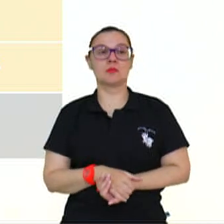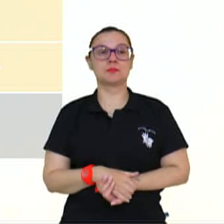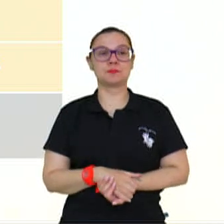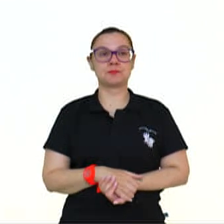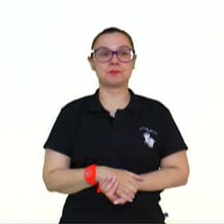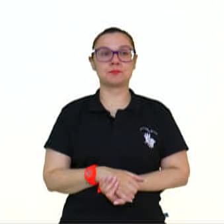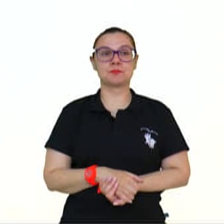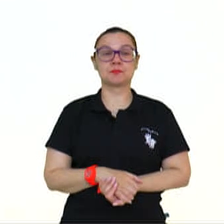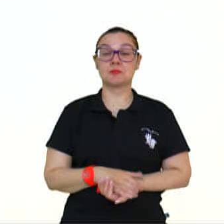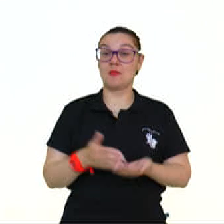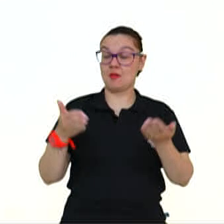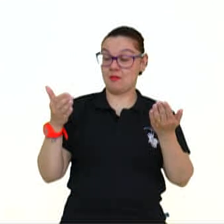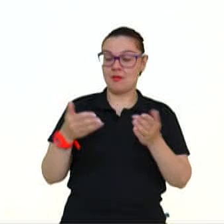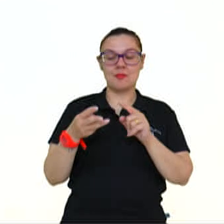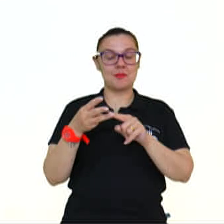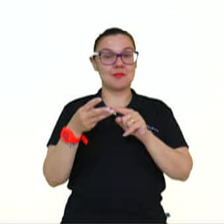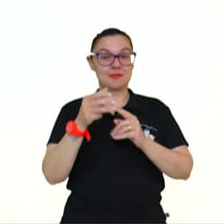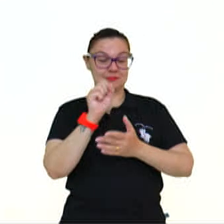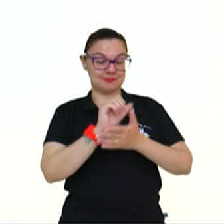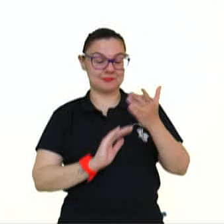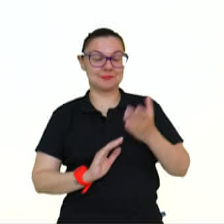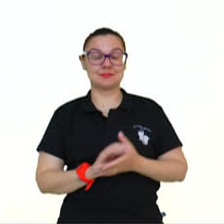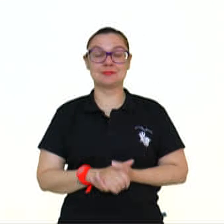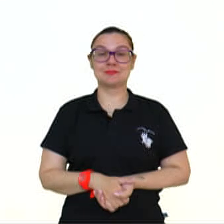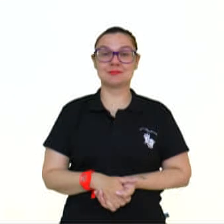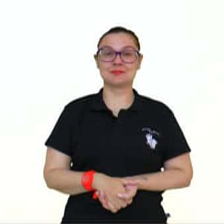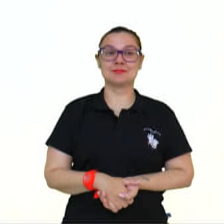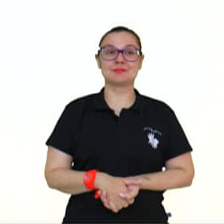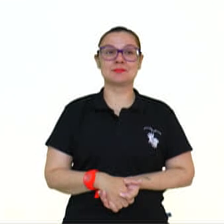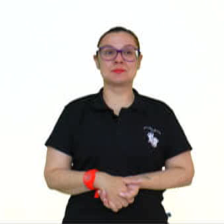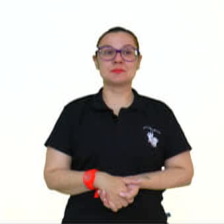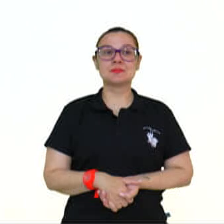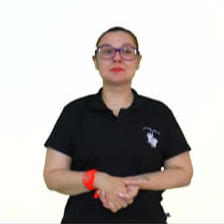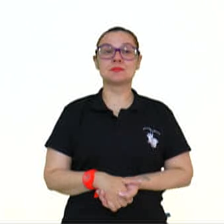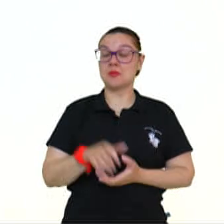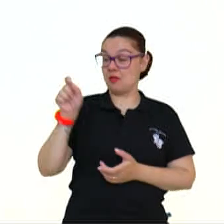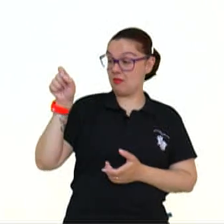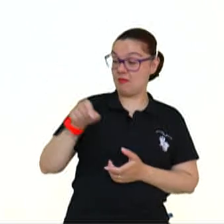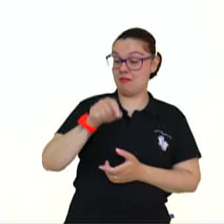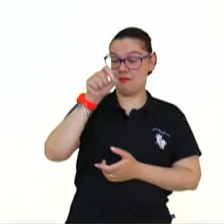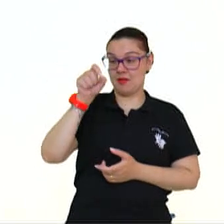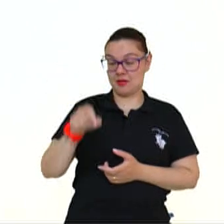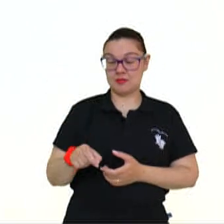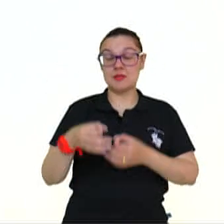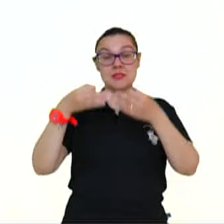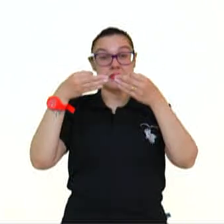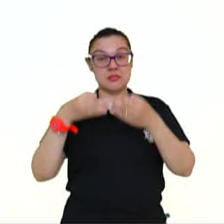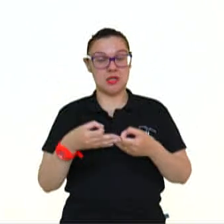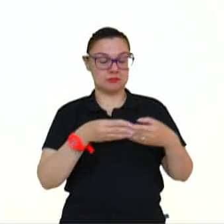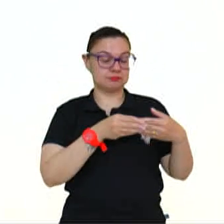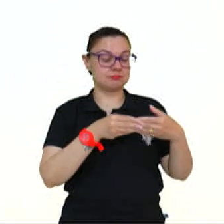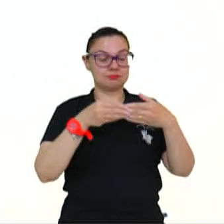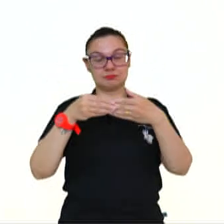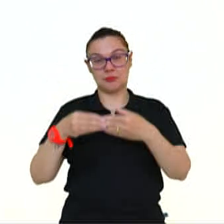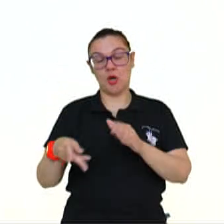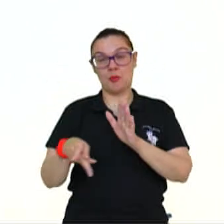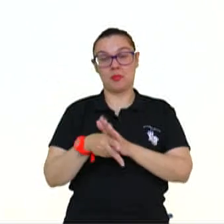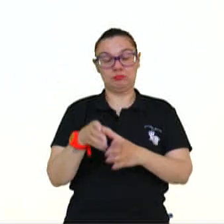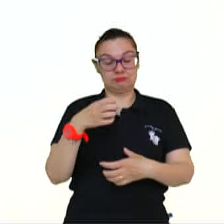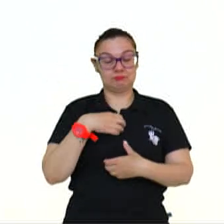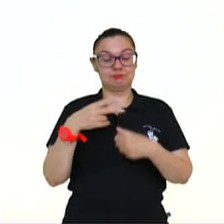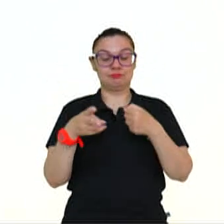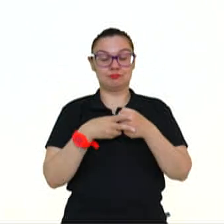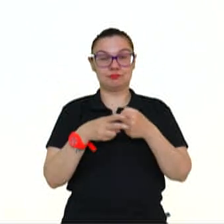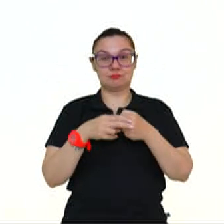certo? Então vamos para a atividade 3 agora, meus amigos. Ó, assinale a série em que estão devidamente classificadas as formas verbais em